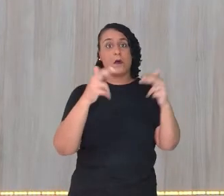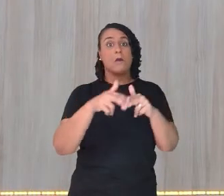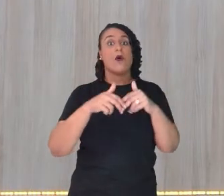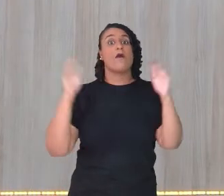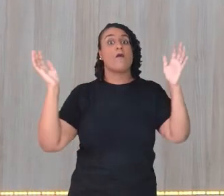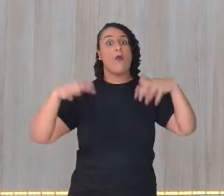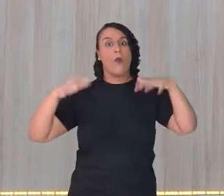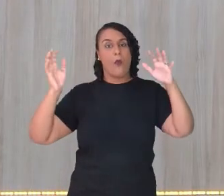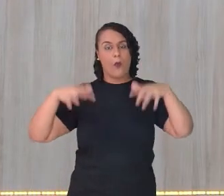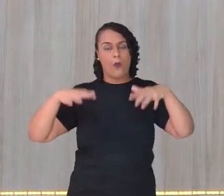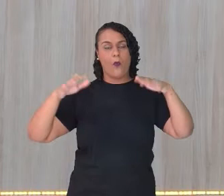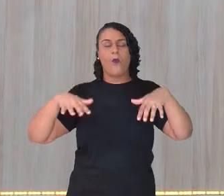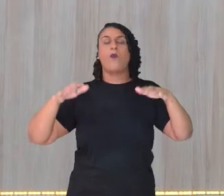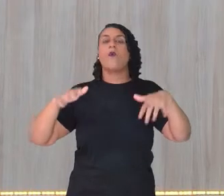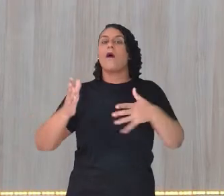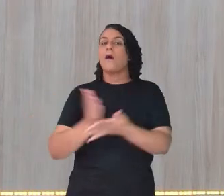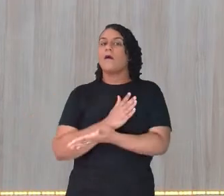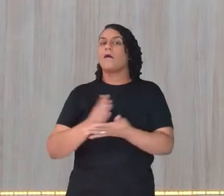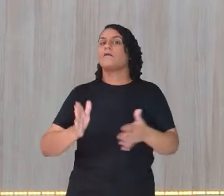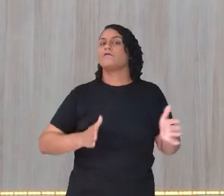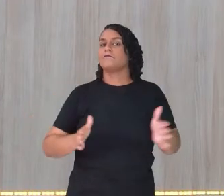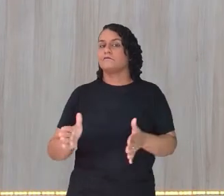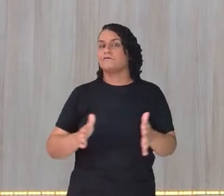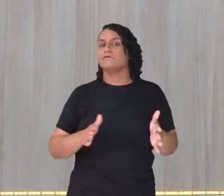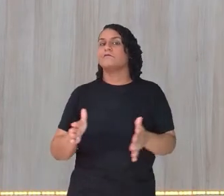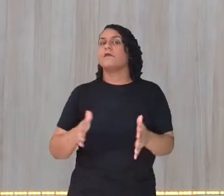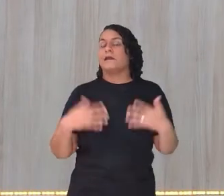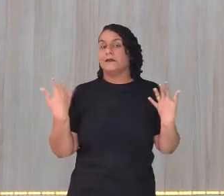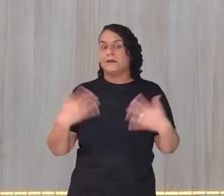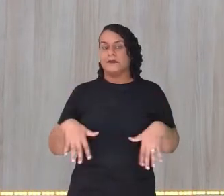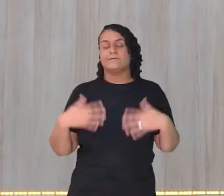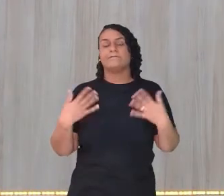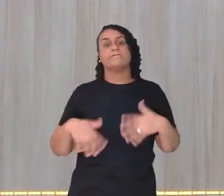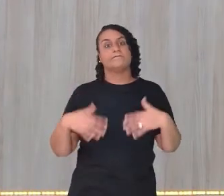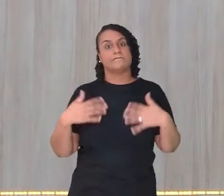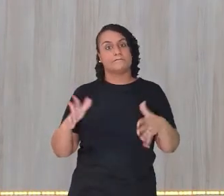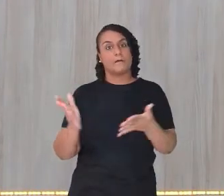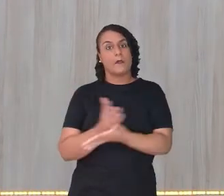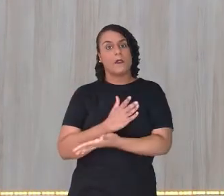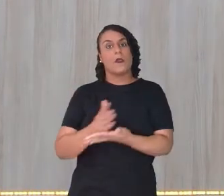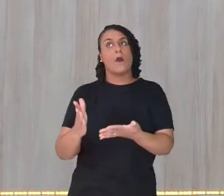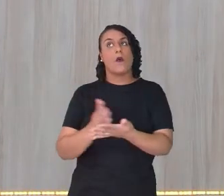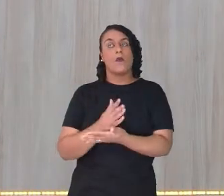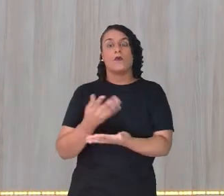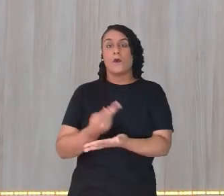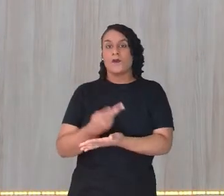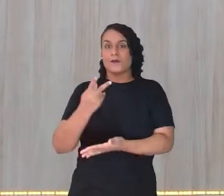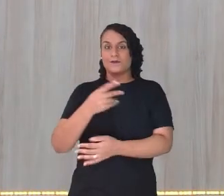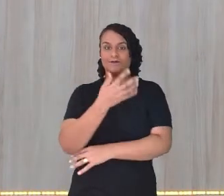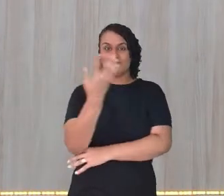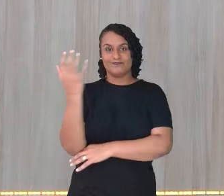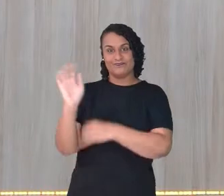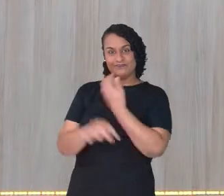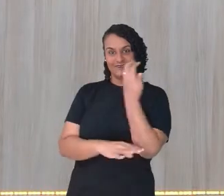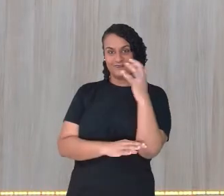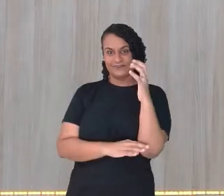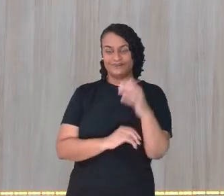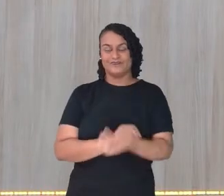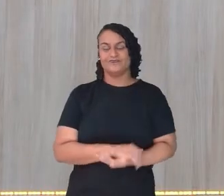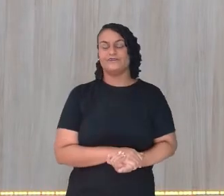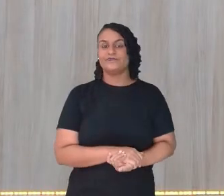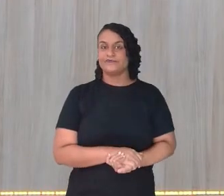E nesse nosso período que a gente está vendo aí mais intenso, devido a alguns fenômenos da natureza. Então, a gente ficou sabendo que a